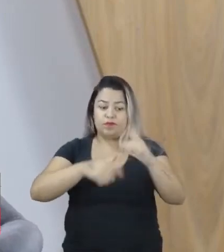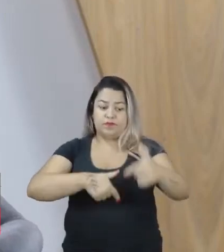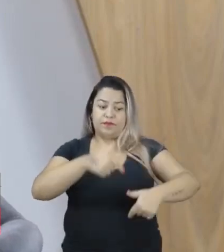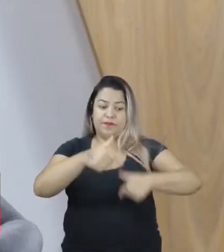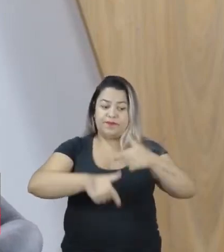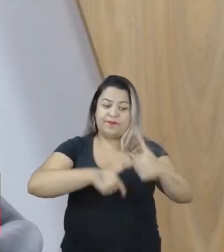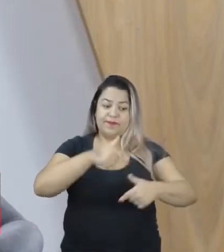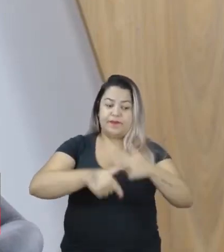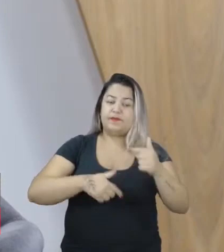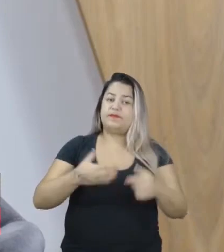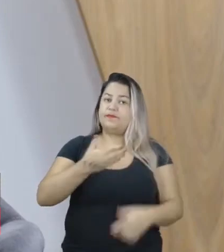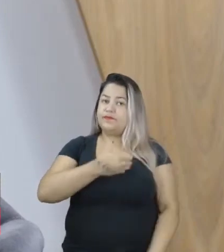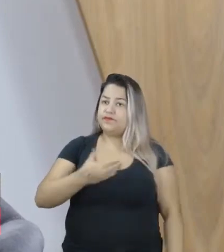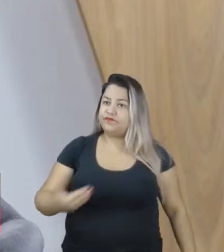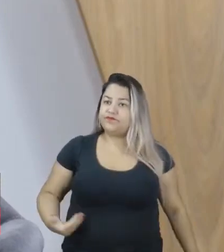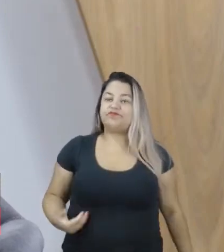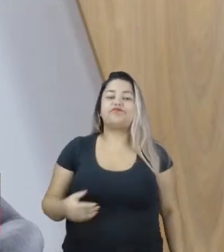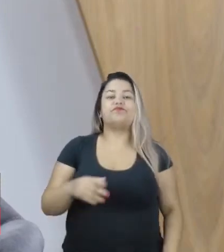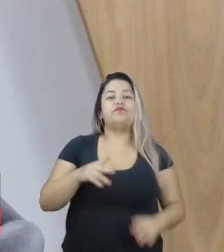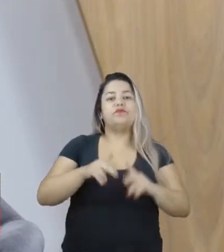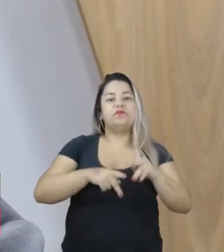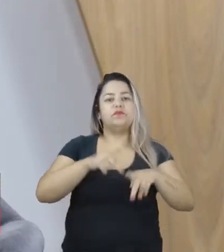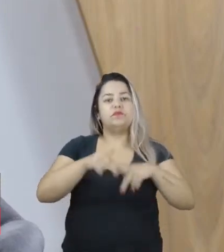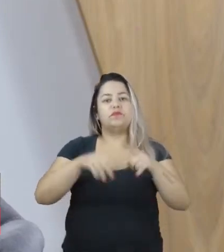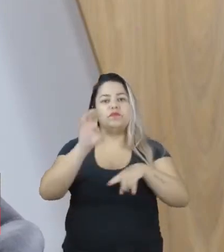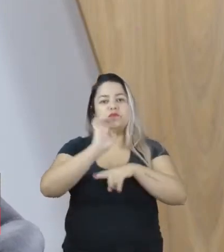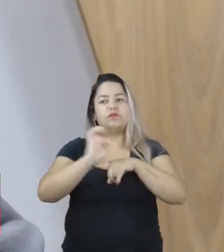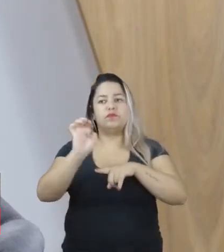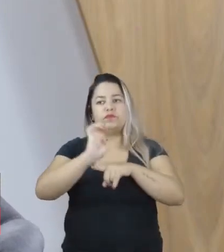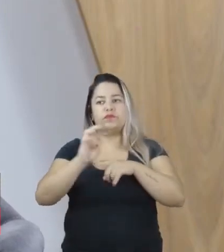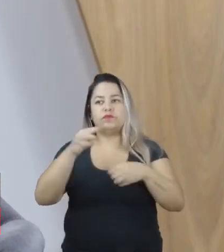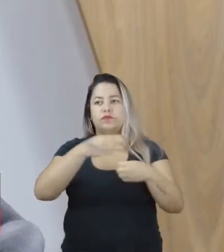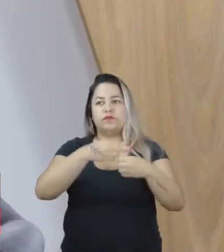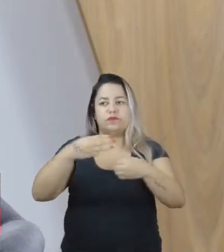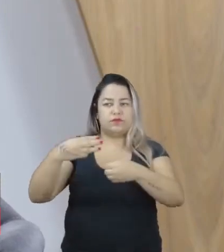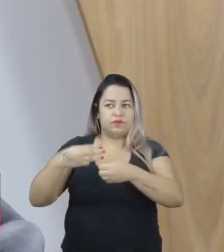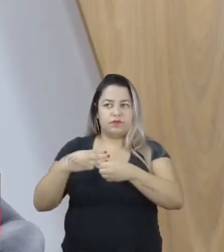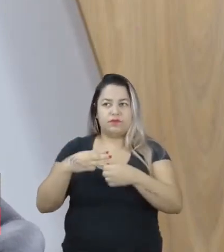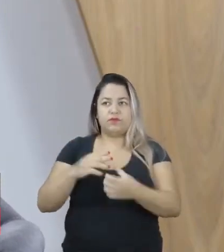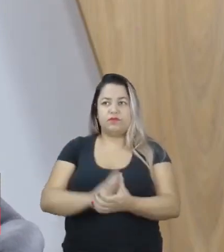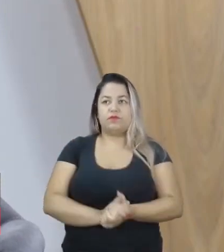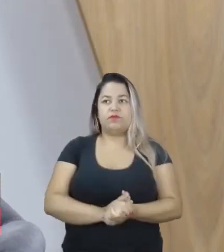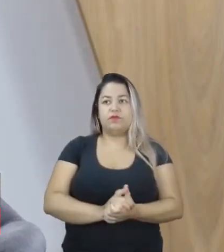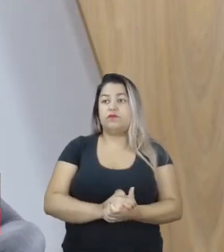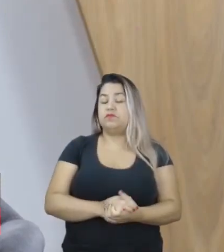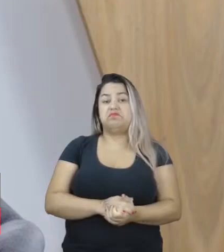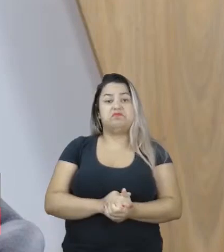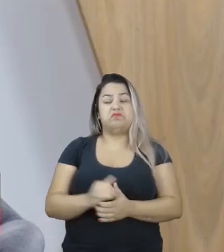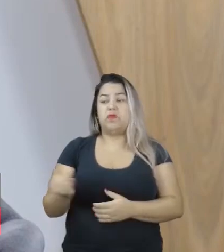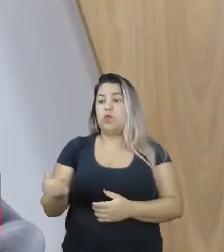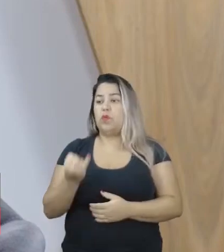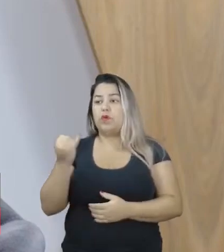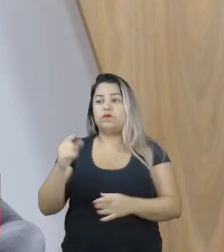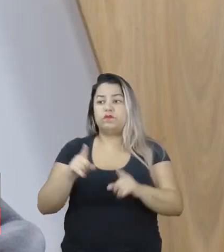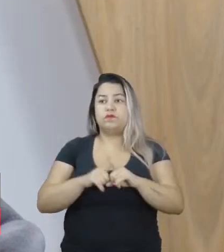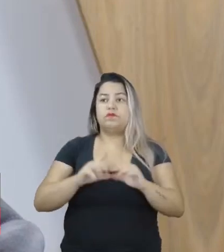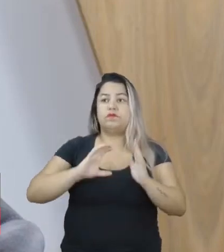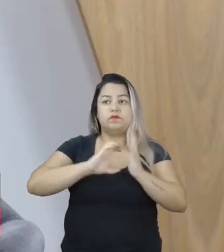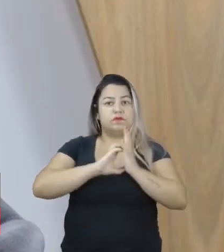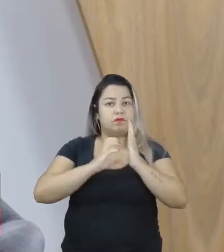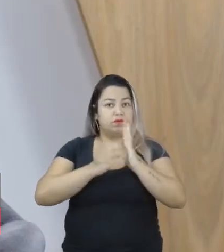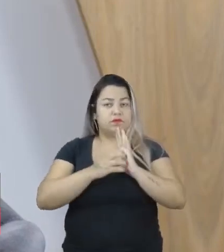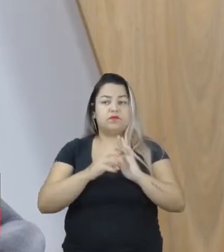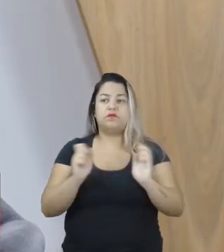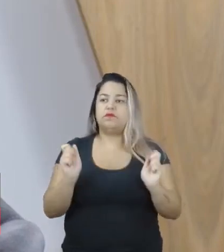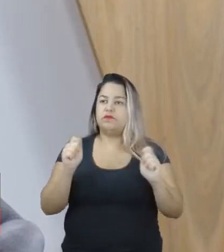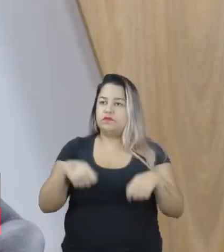não é o governador que é o relevante, é a população daquele estado, do município que é o relevante. E aí não importa se eles votaram num candidato ou no outro, eles merecem ter